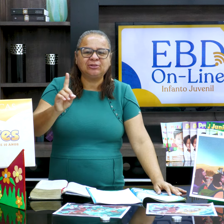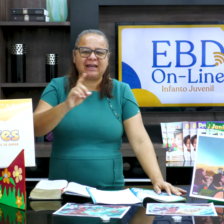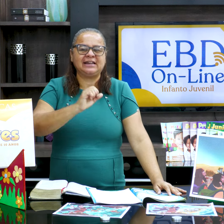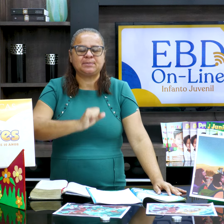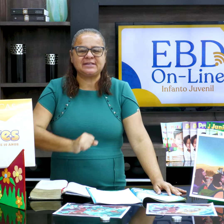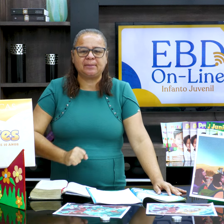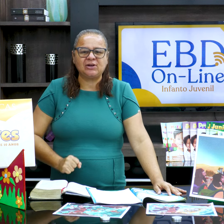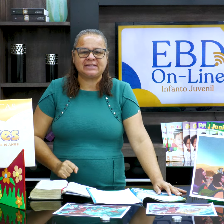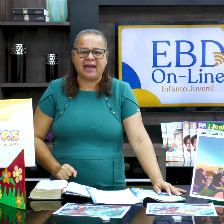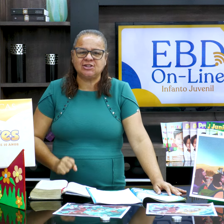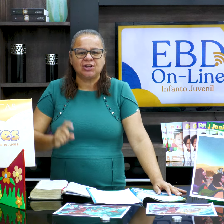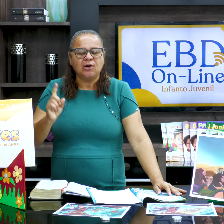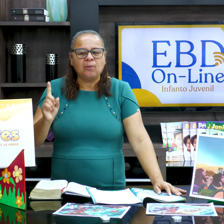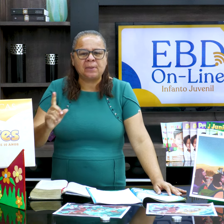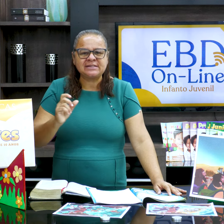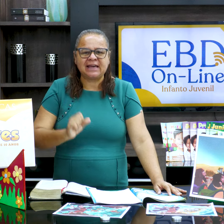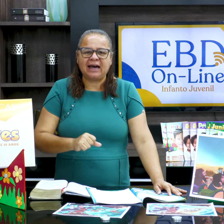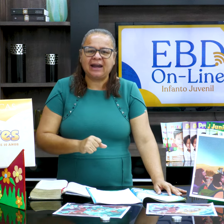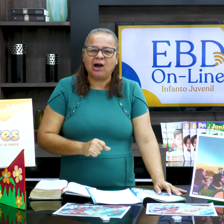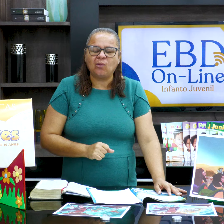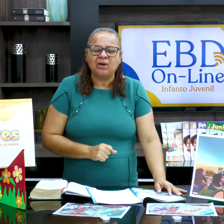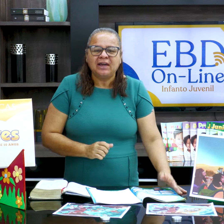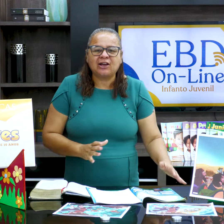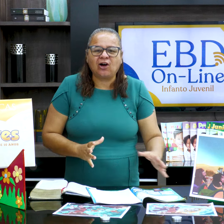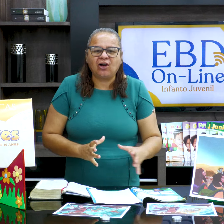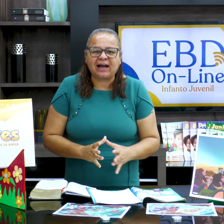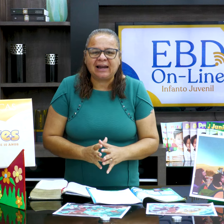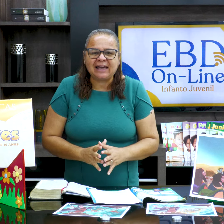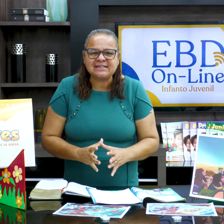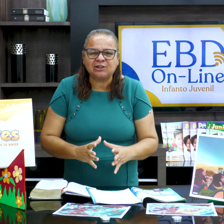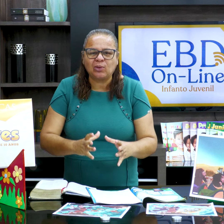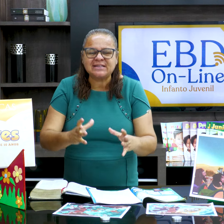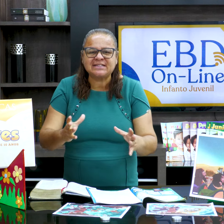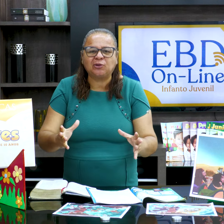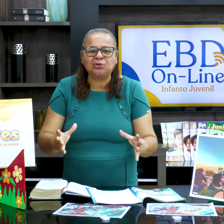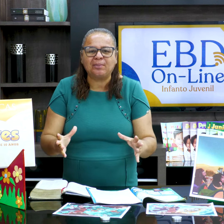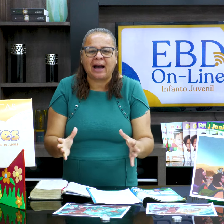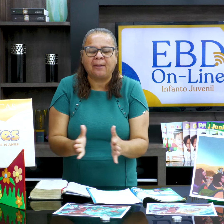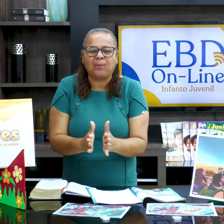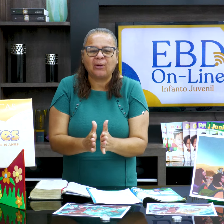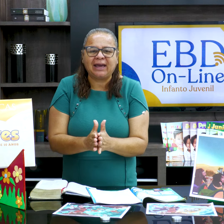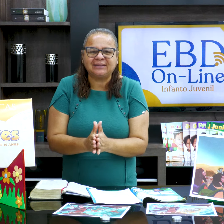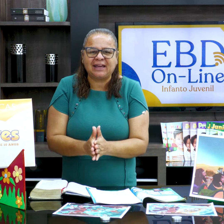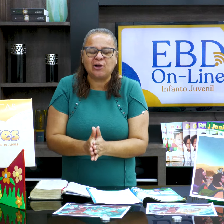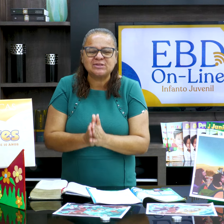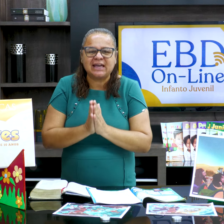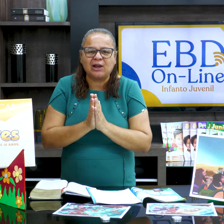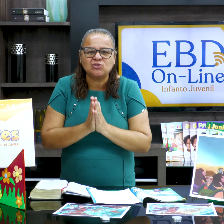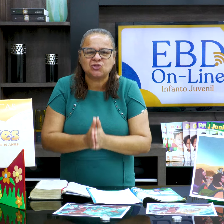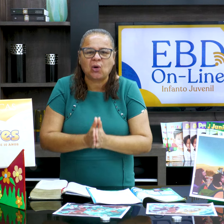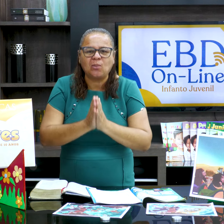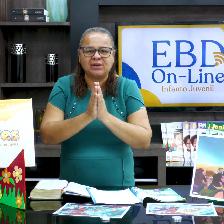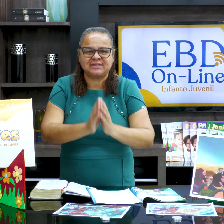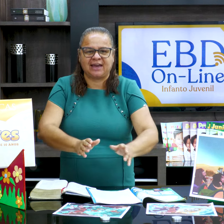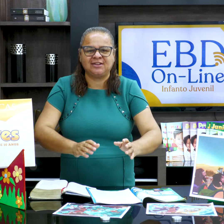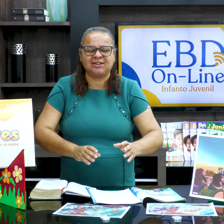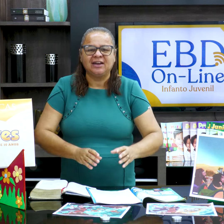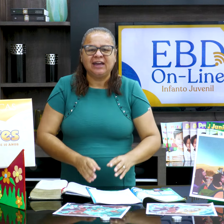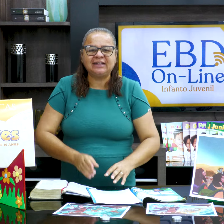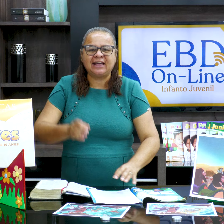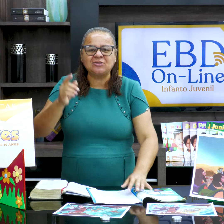coloca um deles para ser Moisés um para ser Arão e coloca ali a situação do mar porque Deus Ele usou